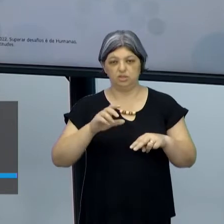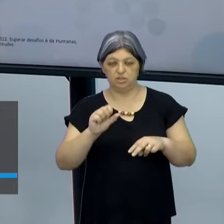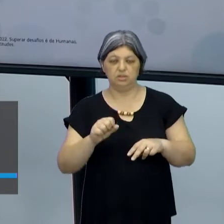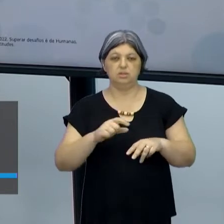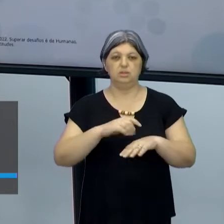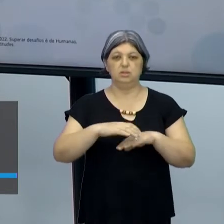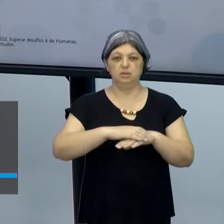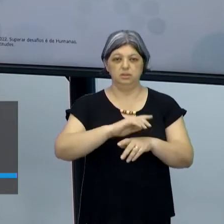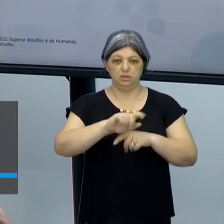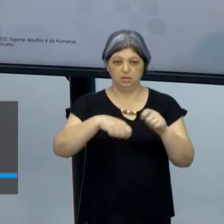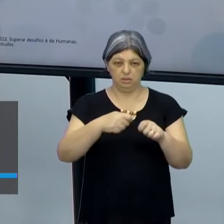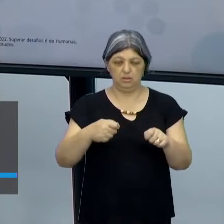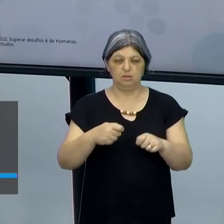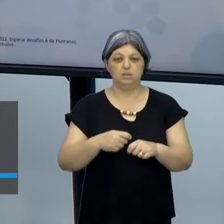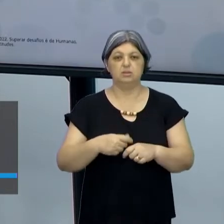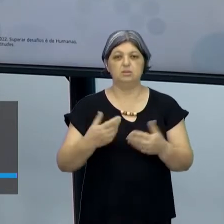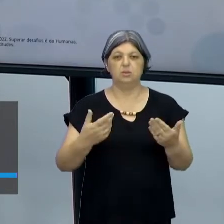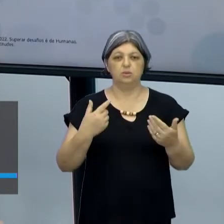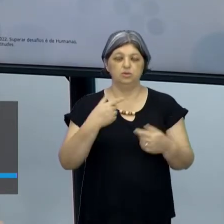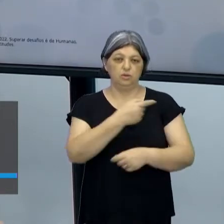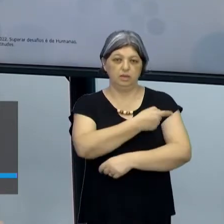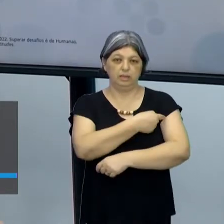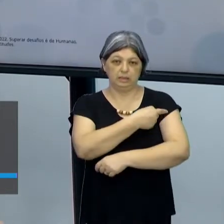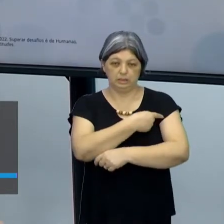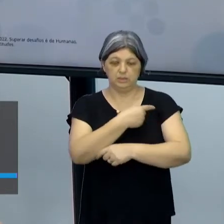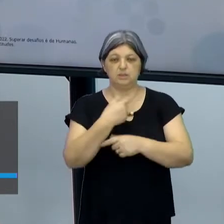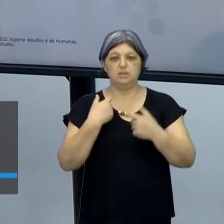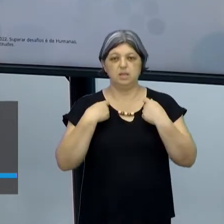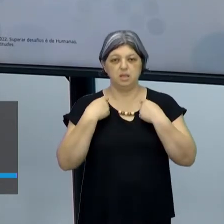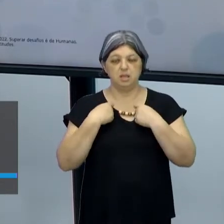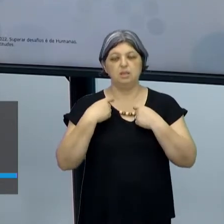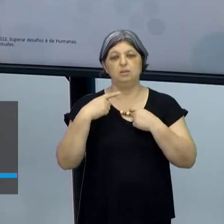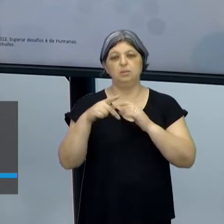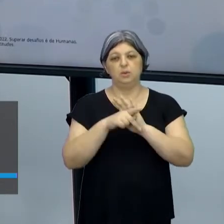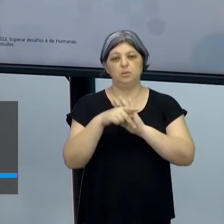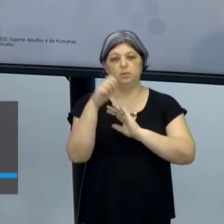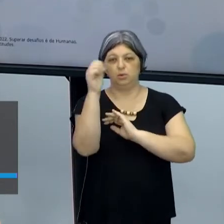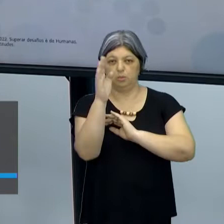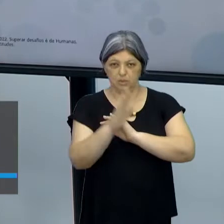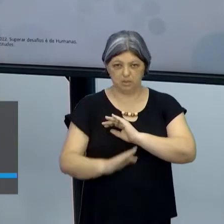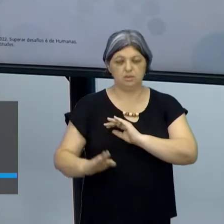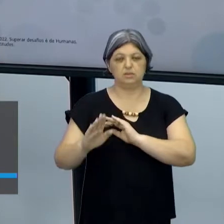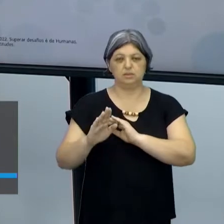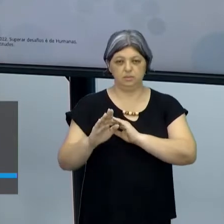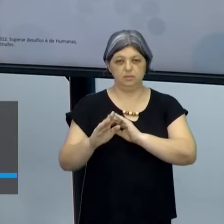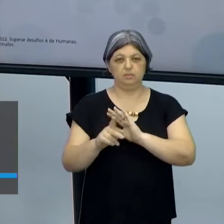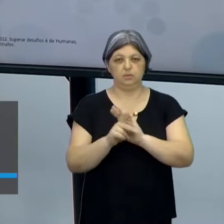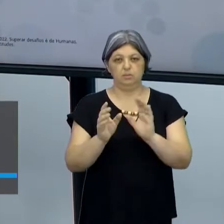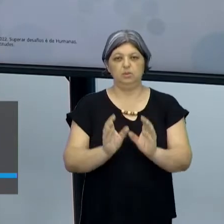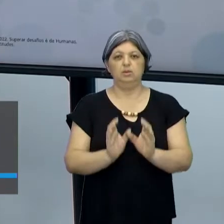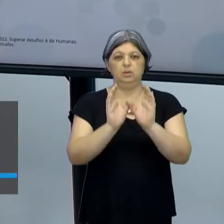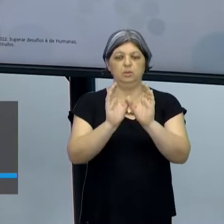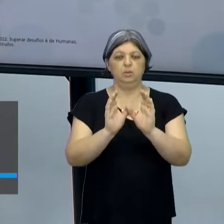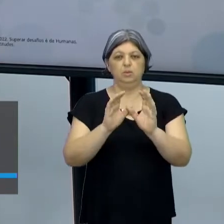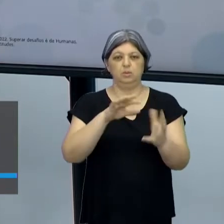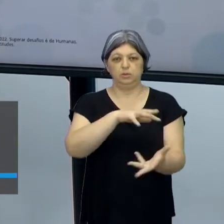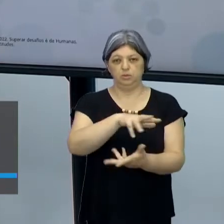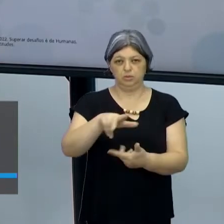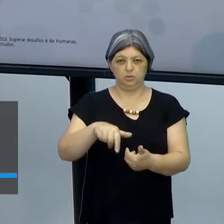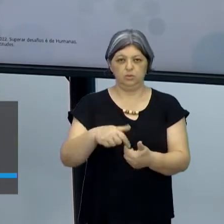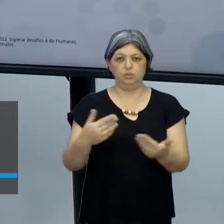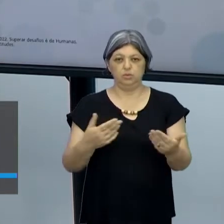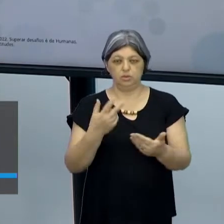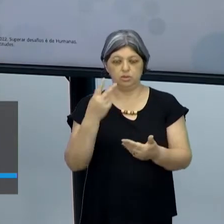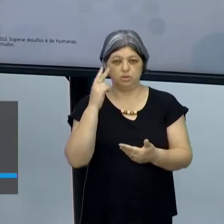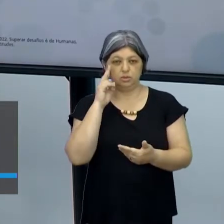tênis, estou com uma camisa do Brasil, né? Hoje é o segundo jogo aí do Brasil na Copa do Mundo, né?